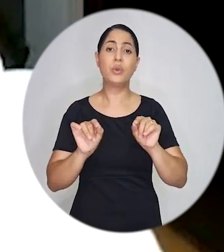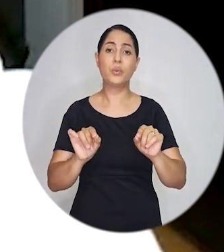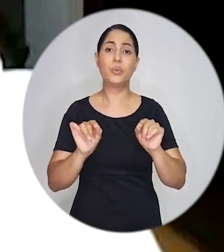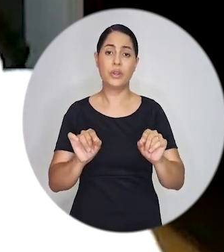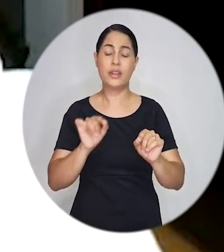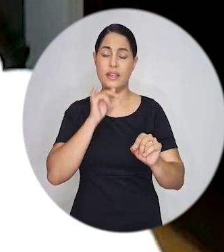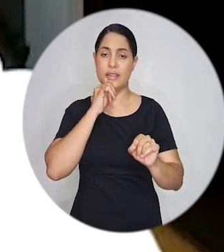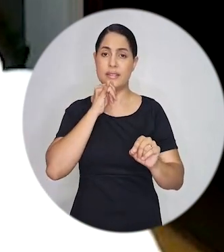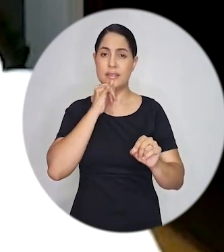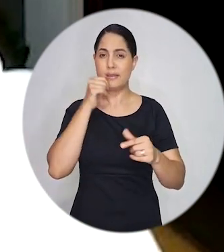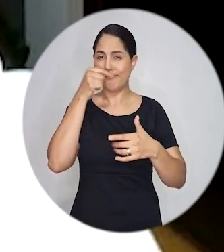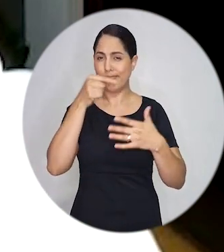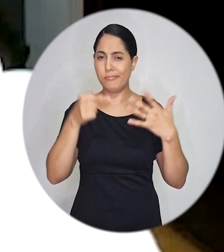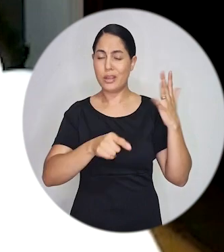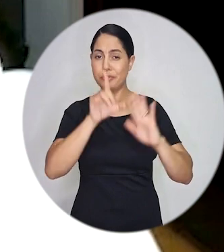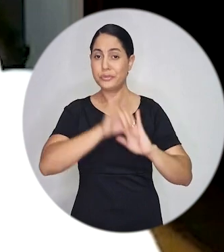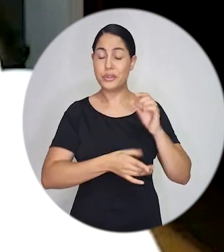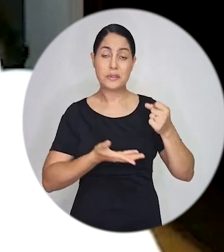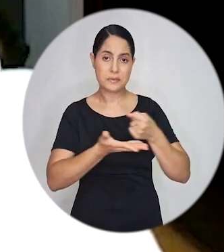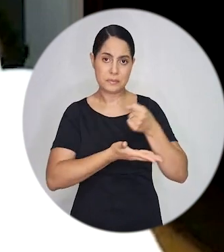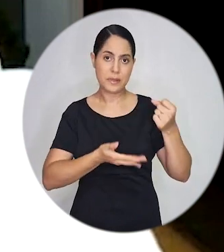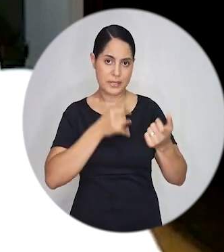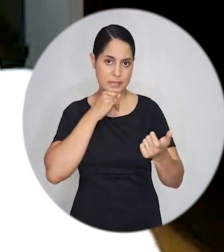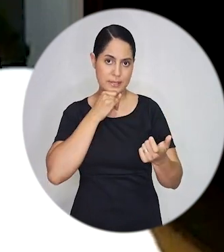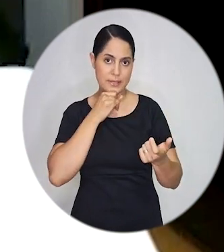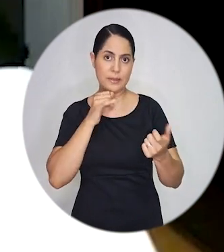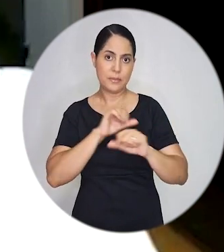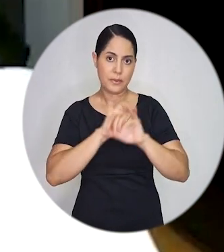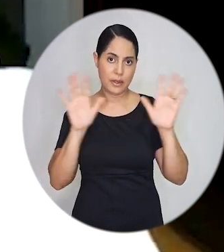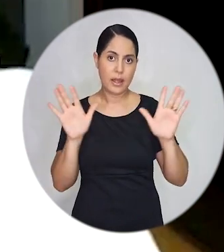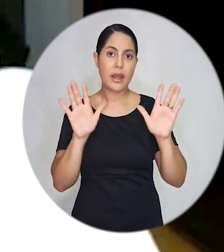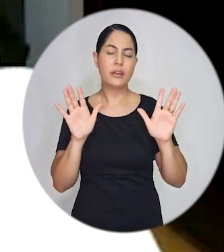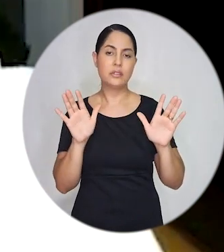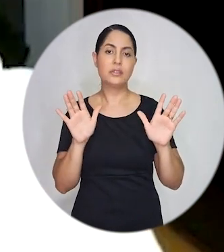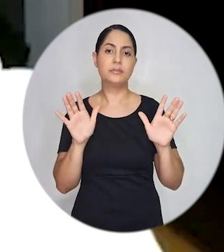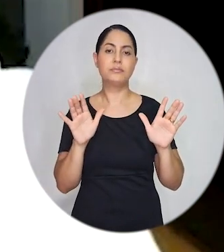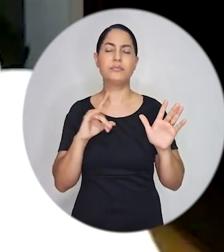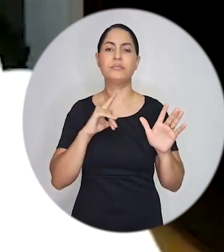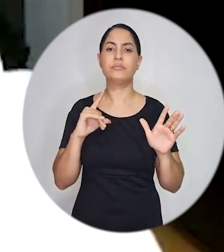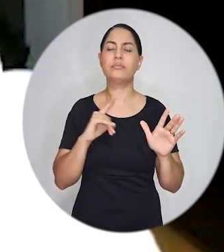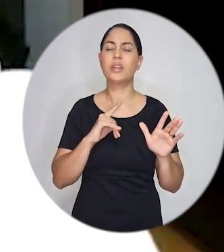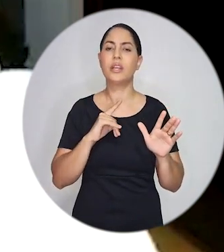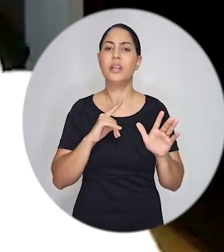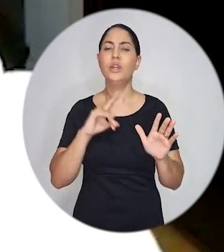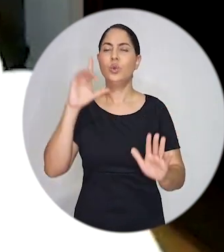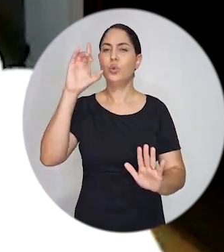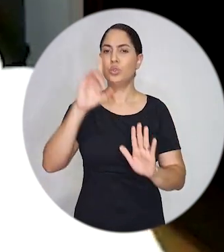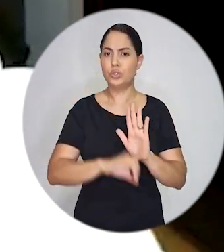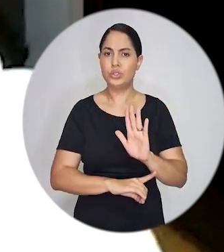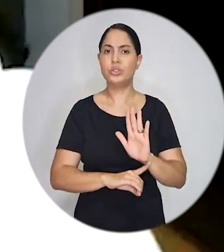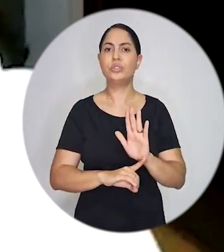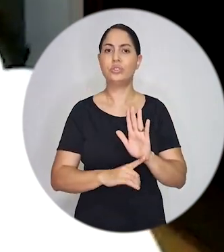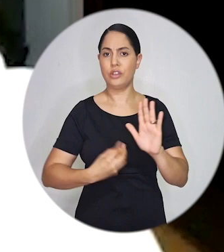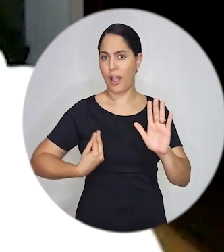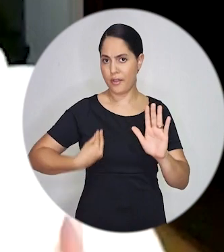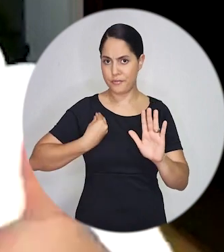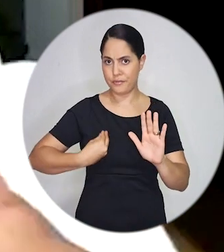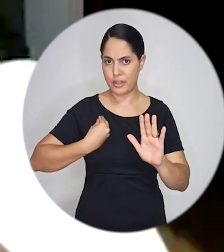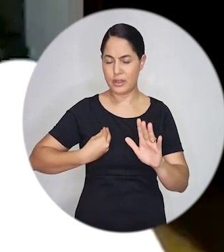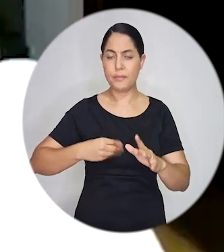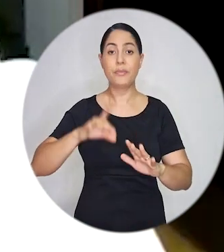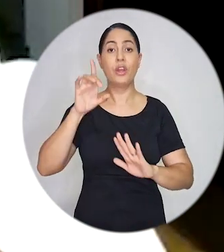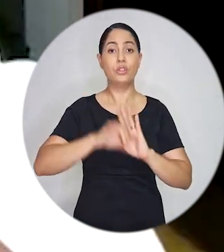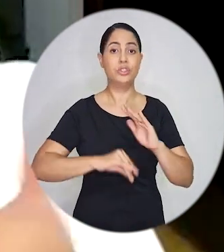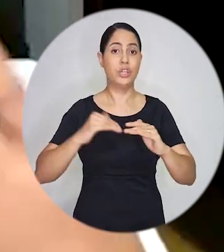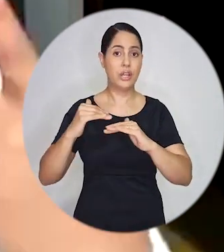sobretudo em relação à violação de alguns preceitos, alguns direitos fundamentais, A peça inicial elenca os direitos